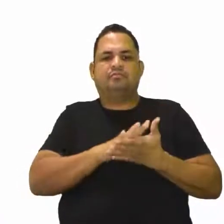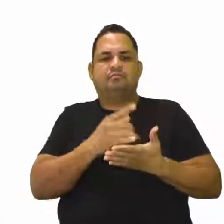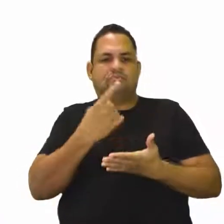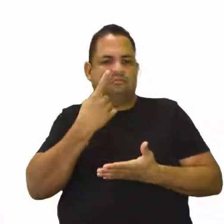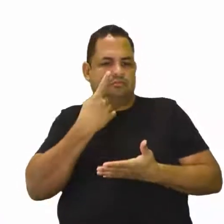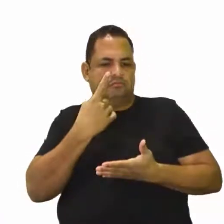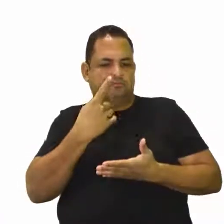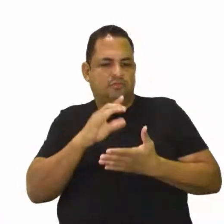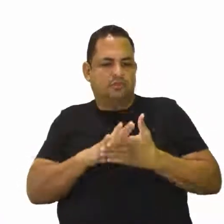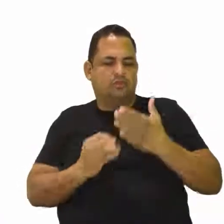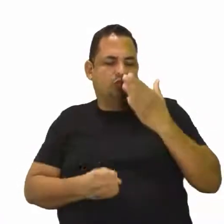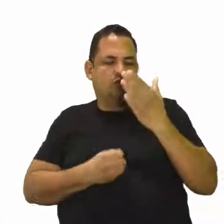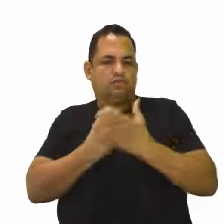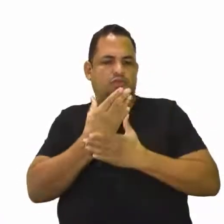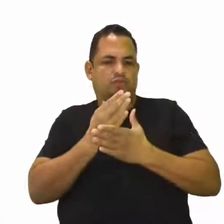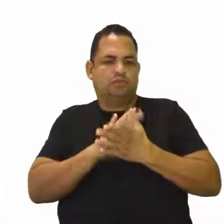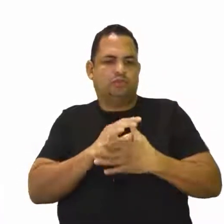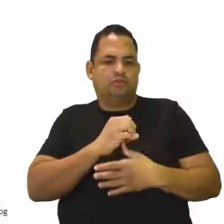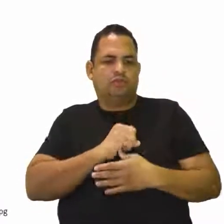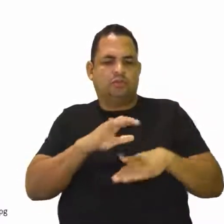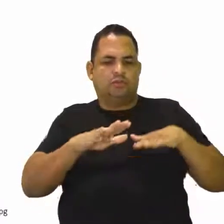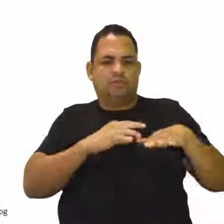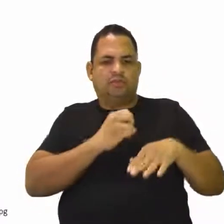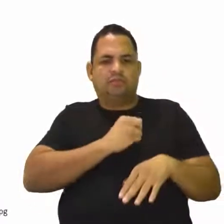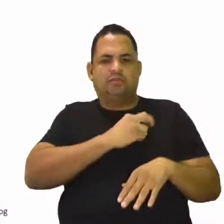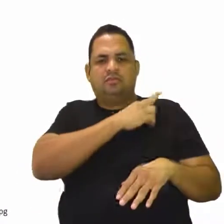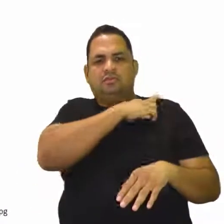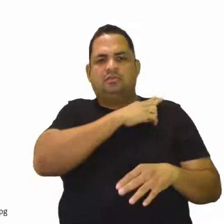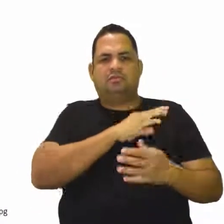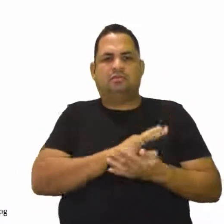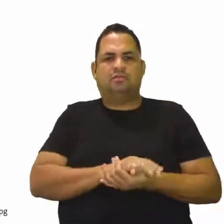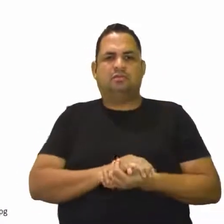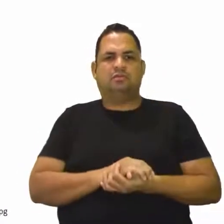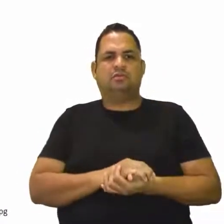movimento tenentista, que era baixa patente.